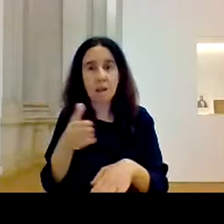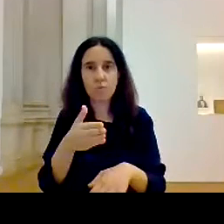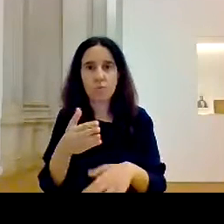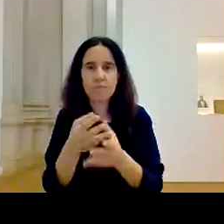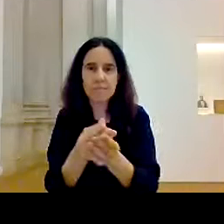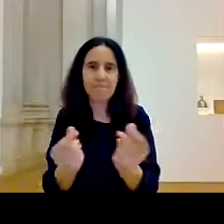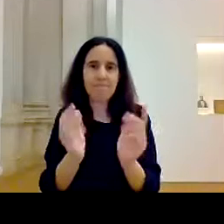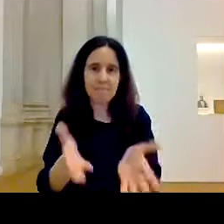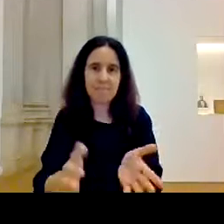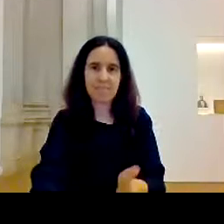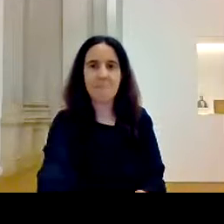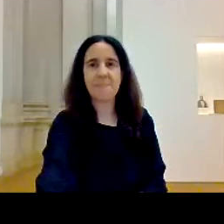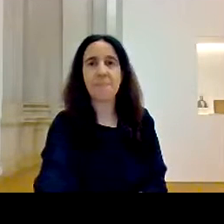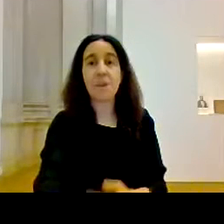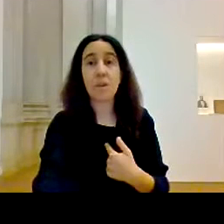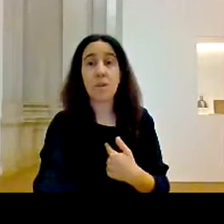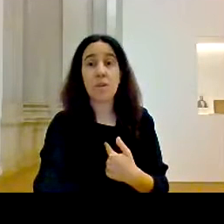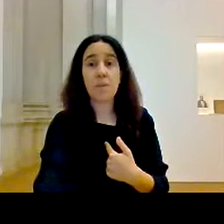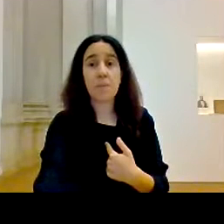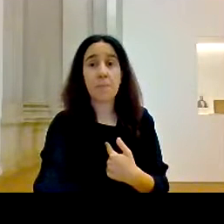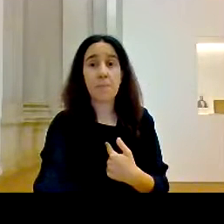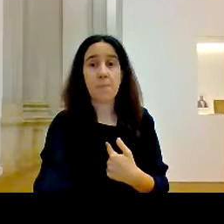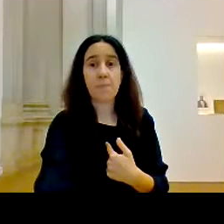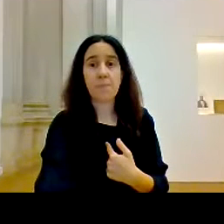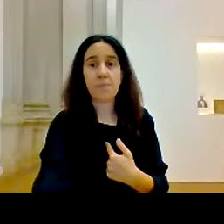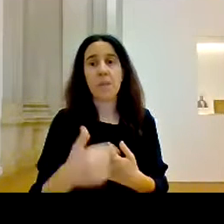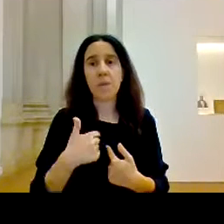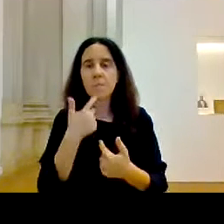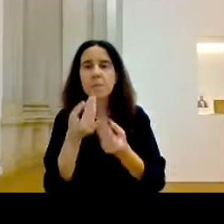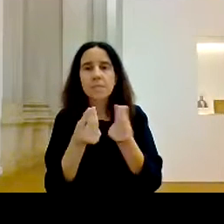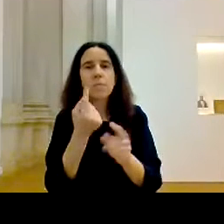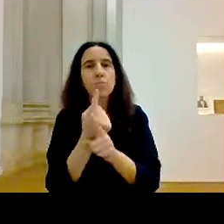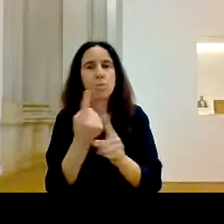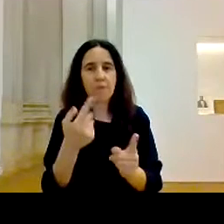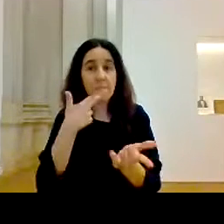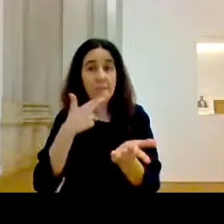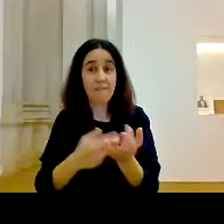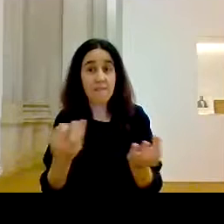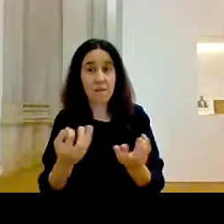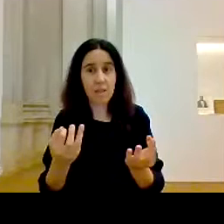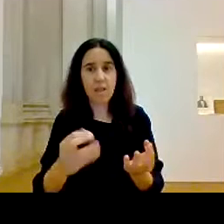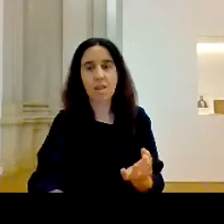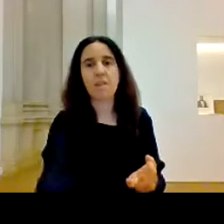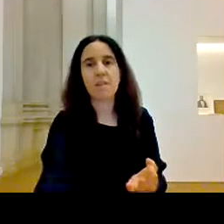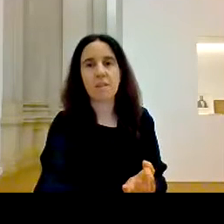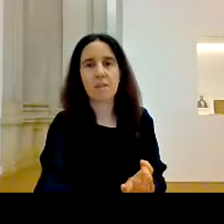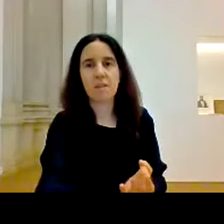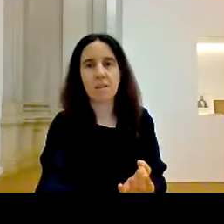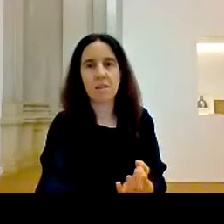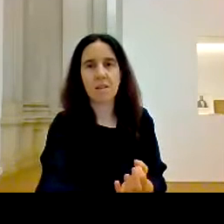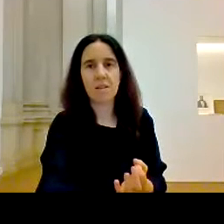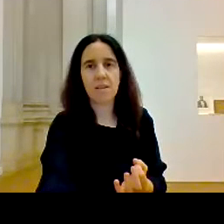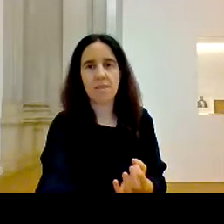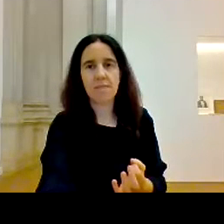cobertas. Quer dizer, eu tenho esta percepção, porquê? Porque, na verdade, o que tivemos que fazer no teletrabalho de gestão